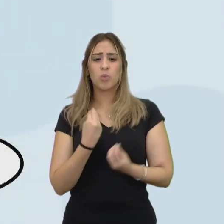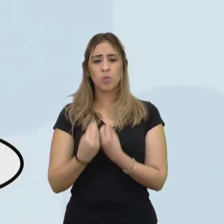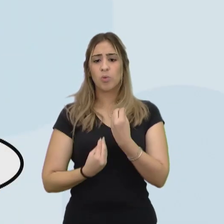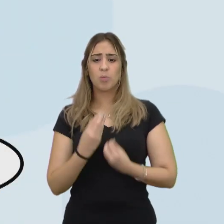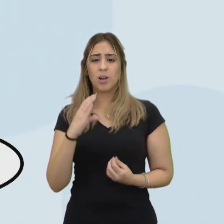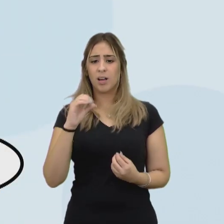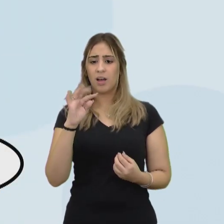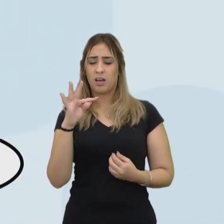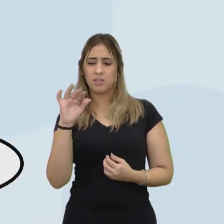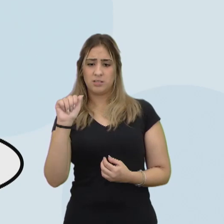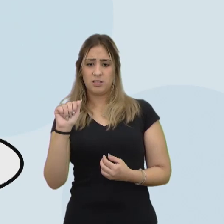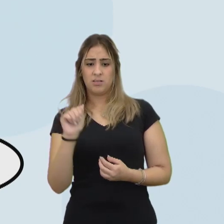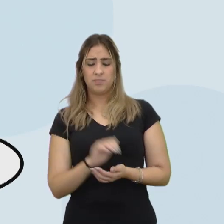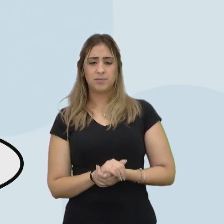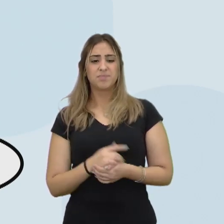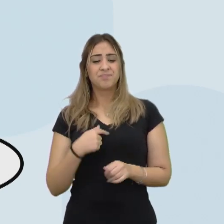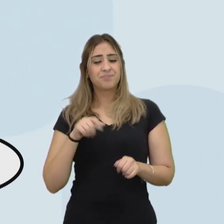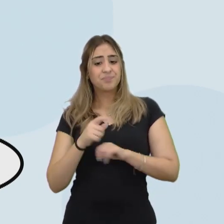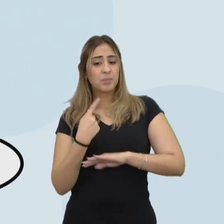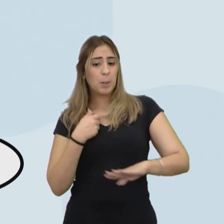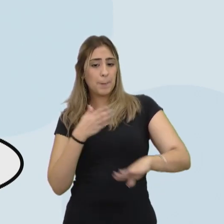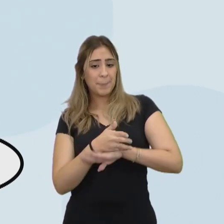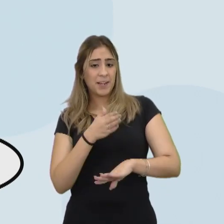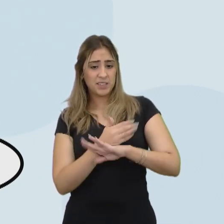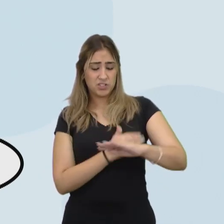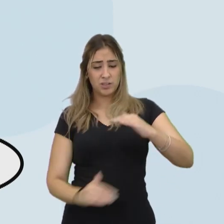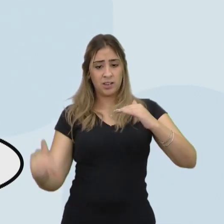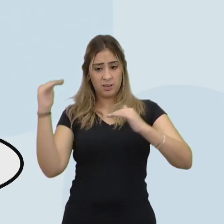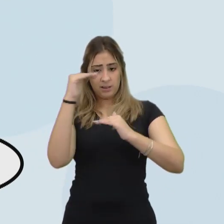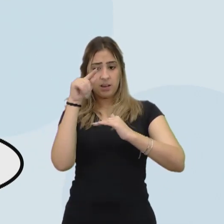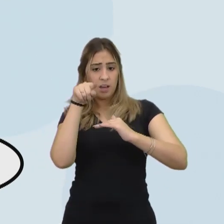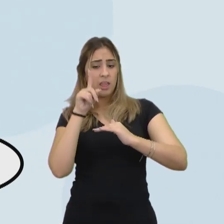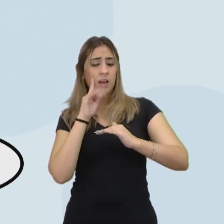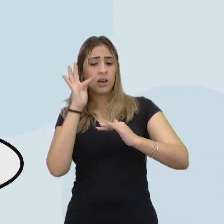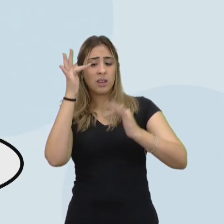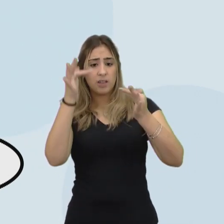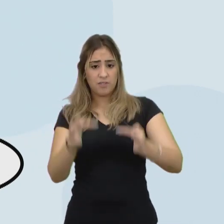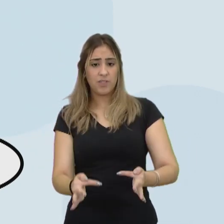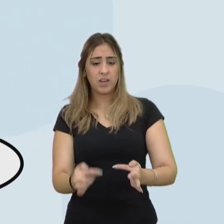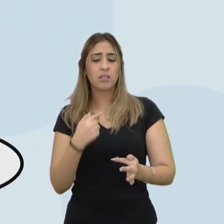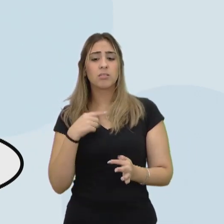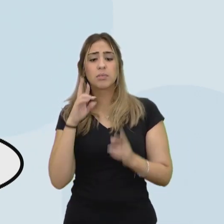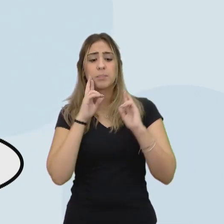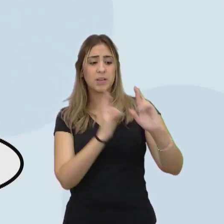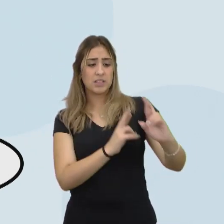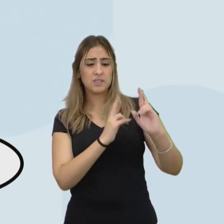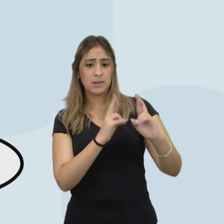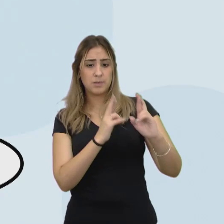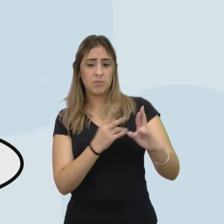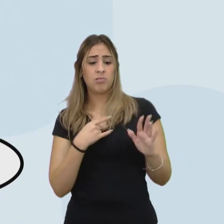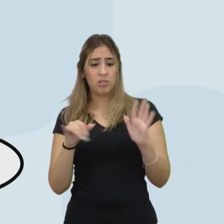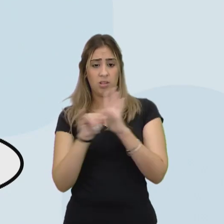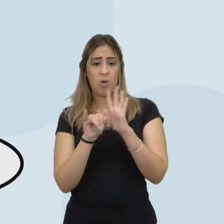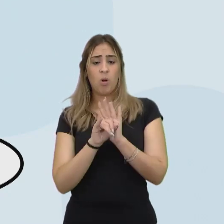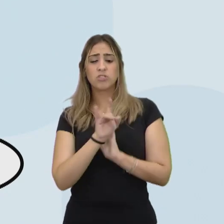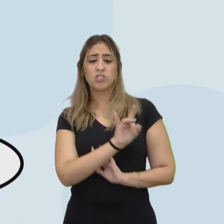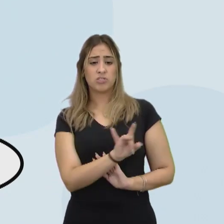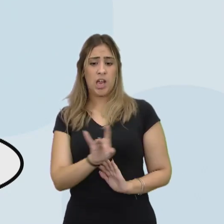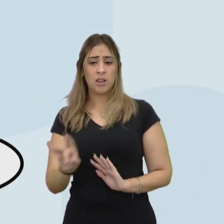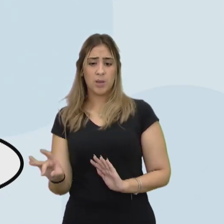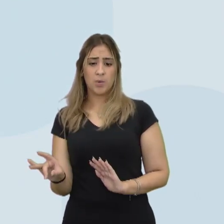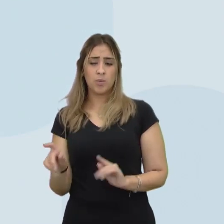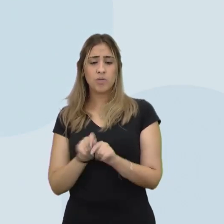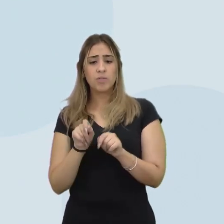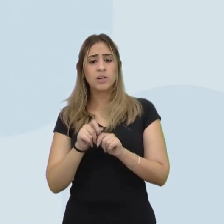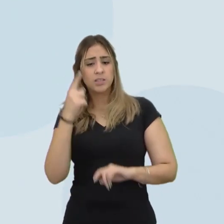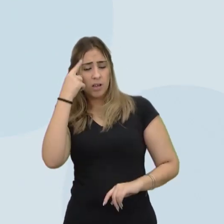uma vez fazendo parte da elite, é ela que define a perspectiva ideológica que vai fazer a